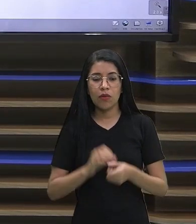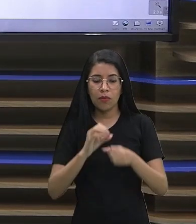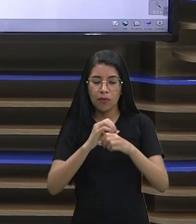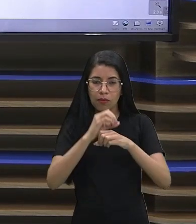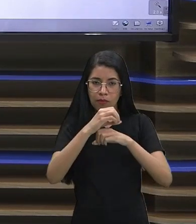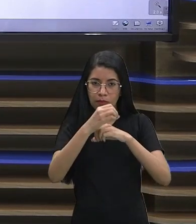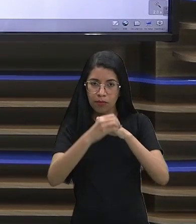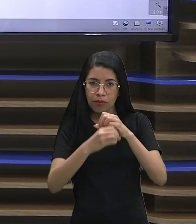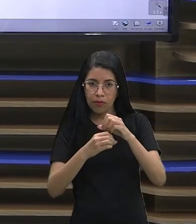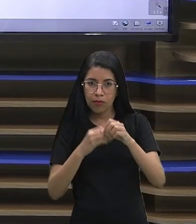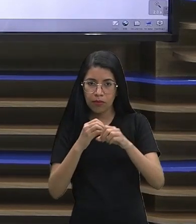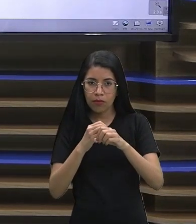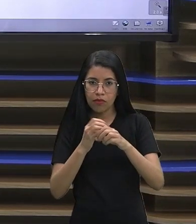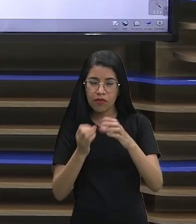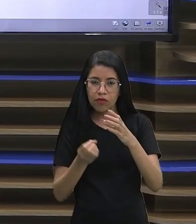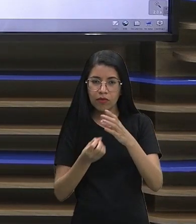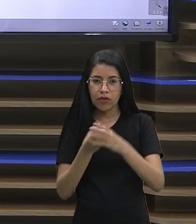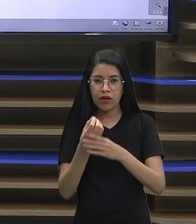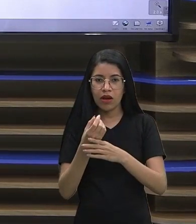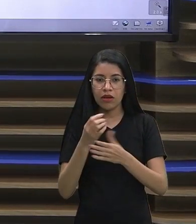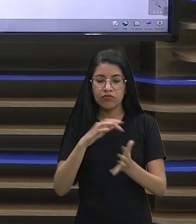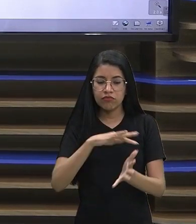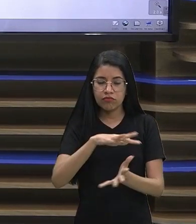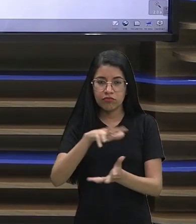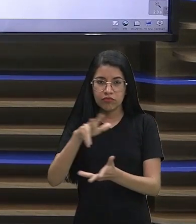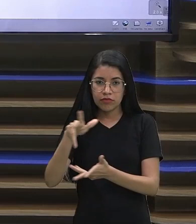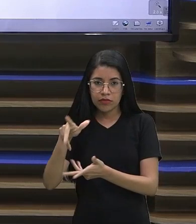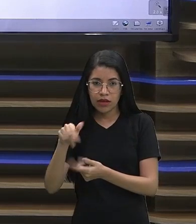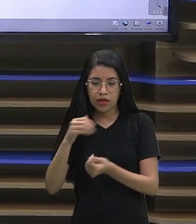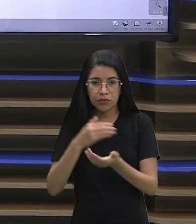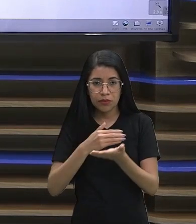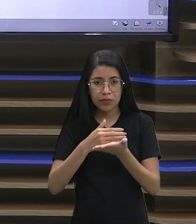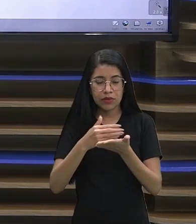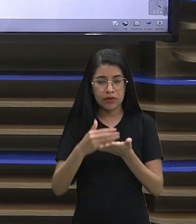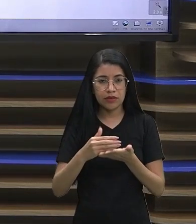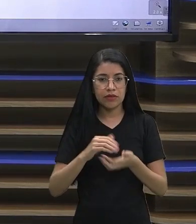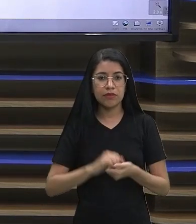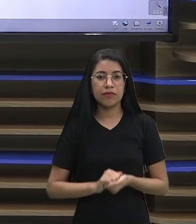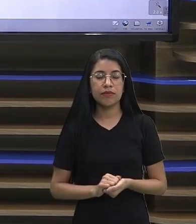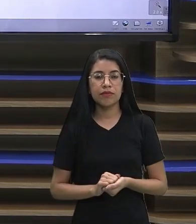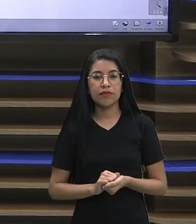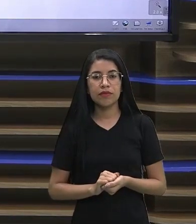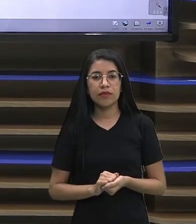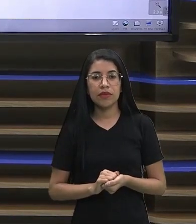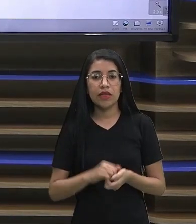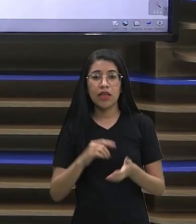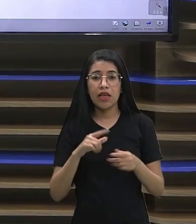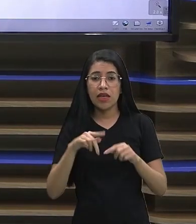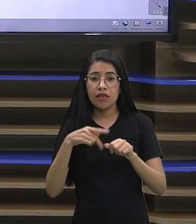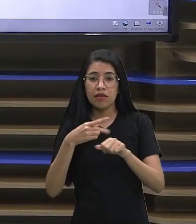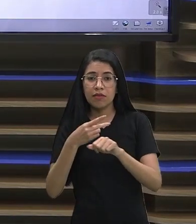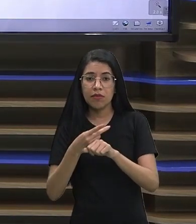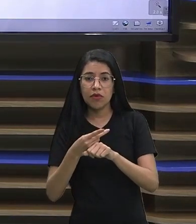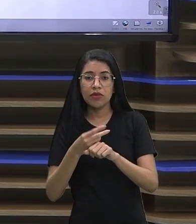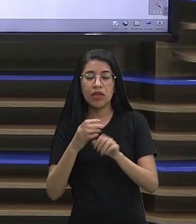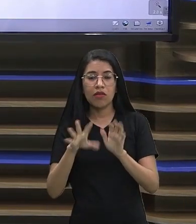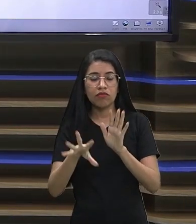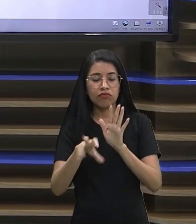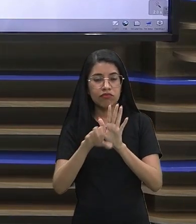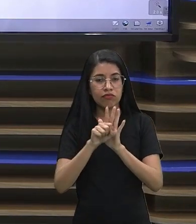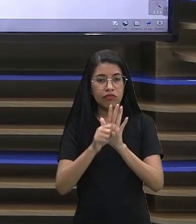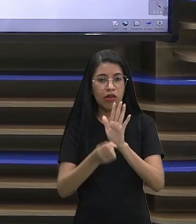orgânicos formados lá na Terra primitiva. Ok, desses compostos orgânicos eles eram heterótrofos